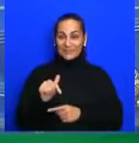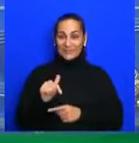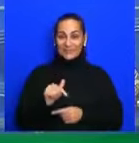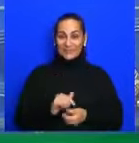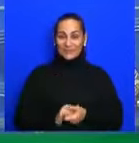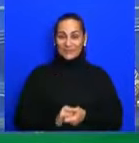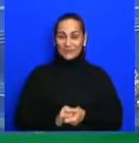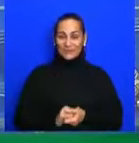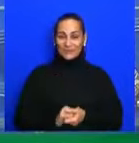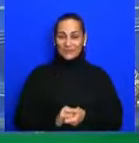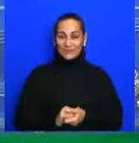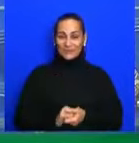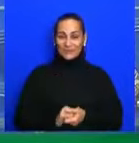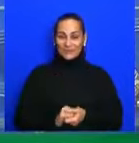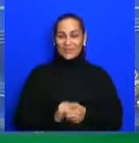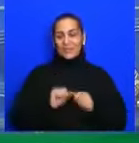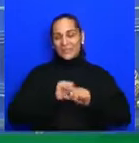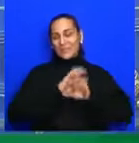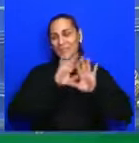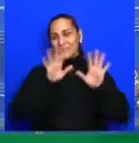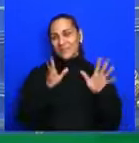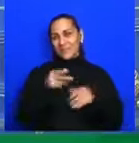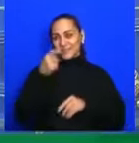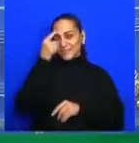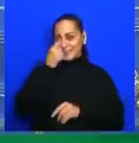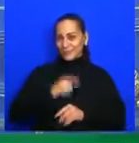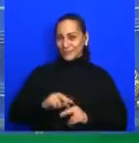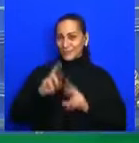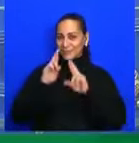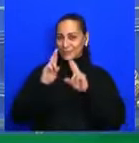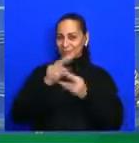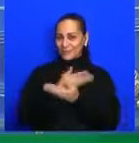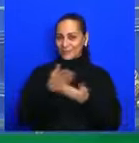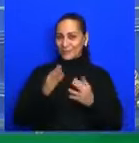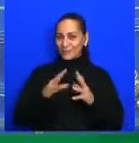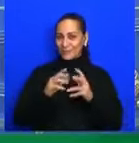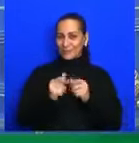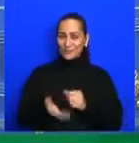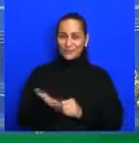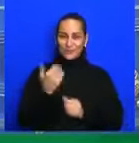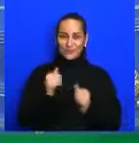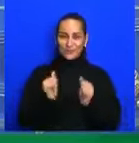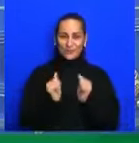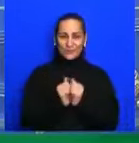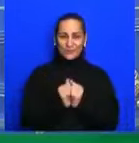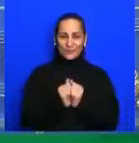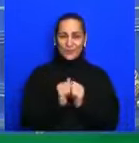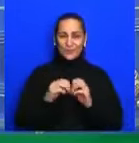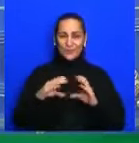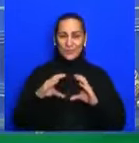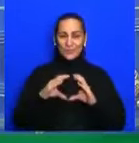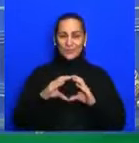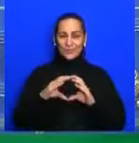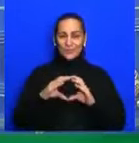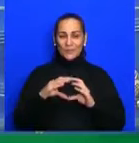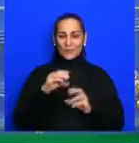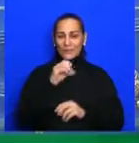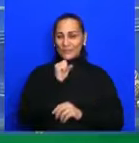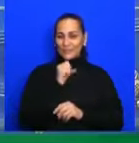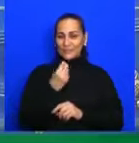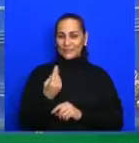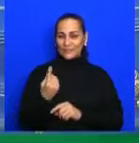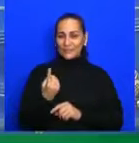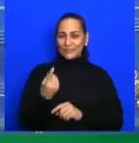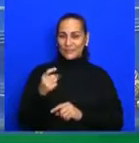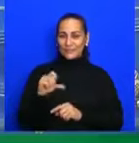preta. E eu, claro, tô aqui na torcida por todos vocês, hein? Vamos juntos. 19, bola